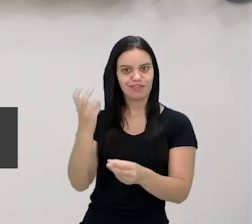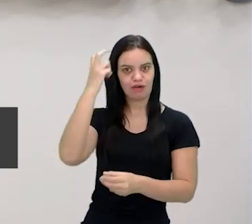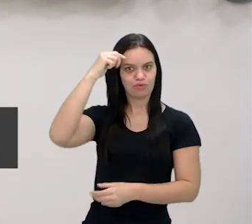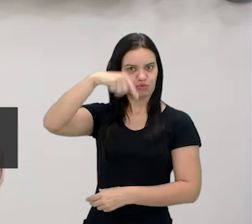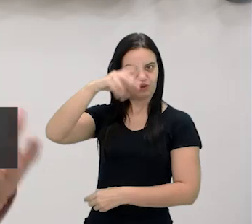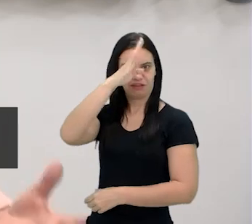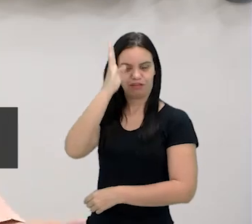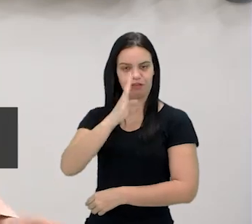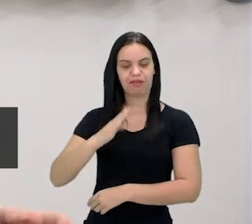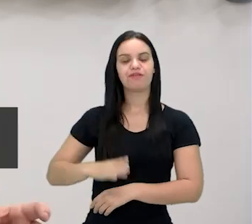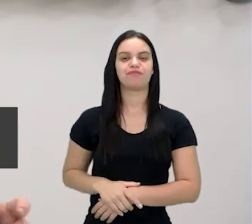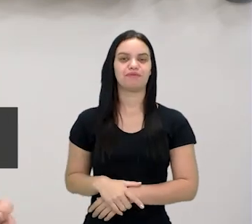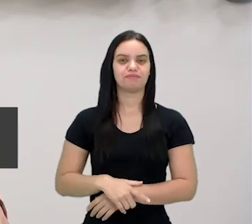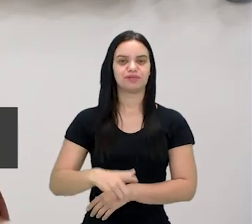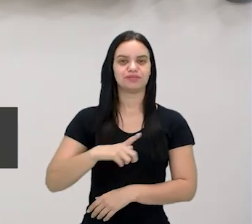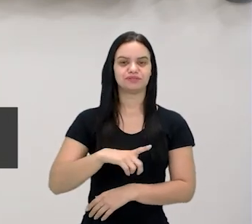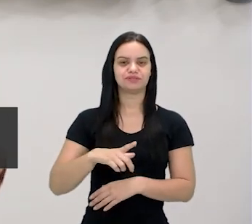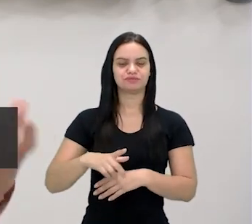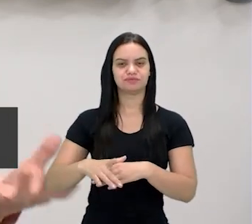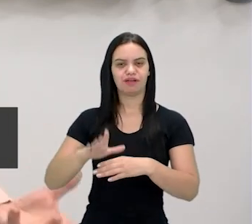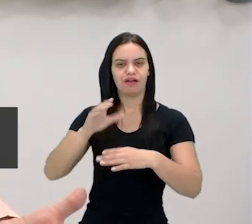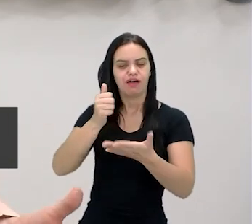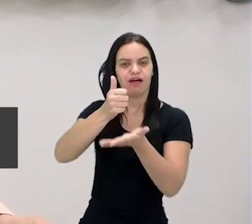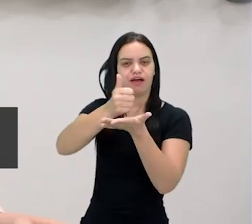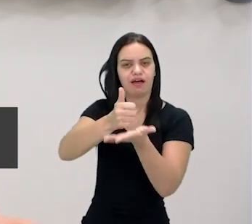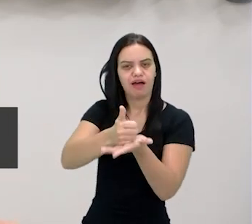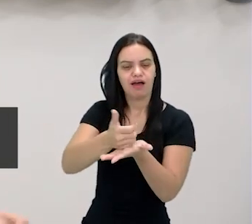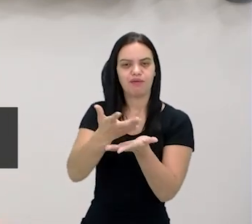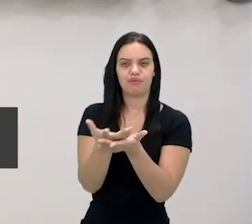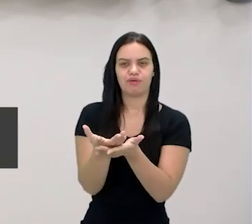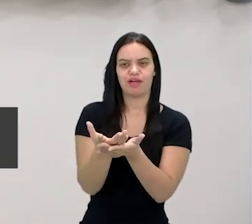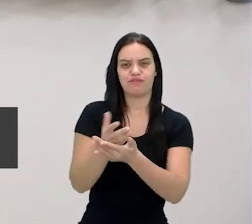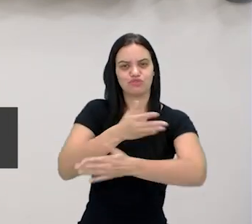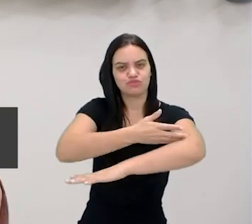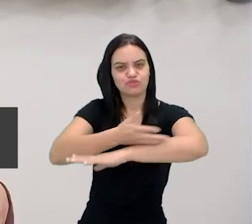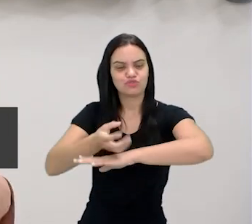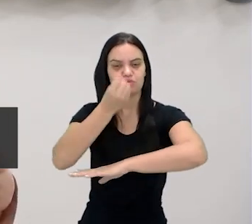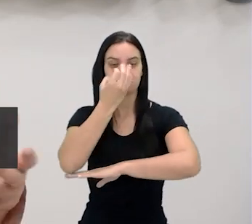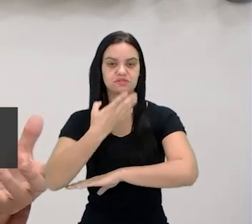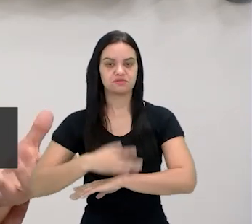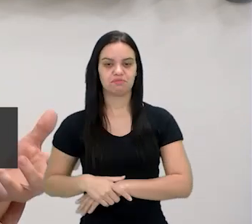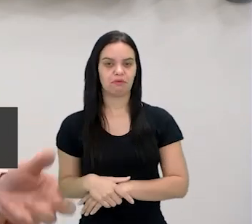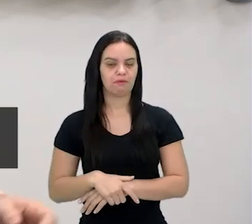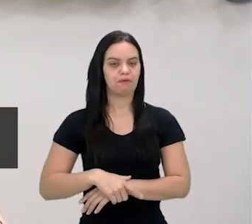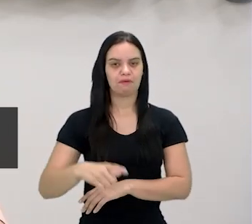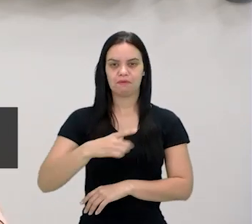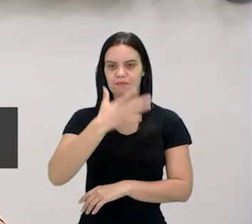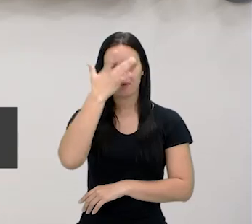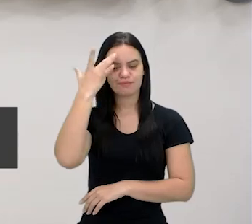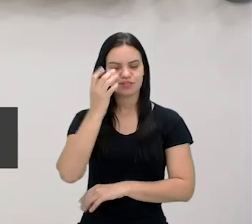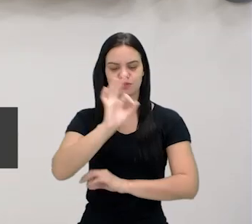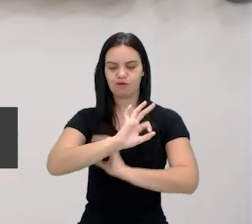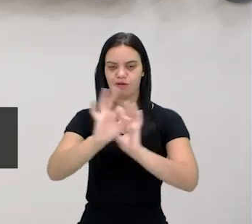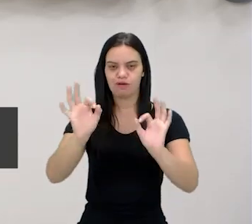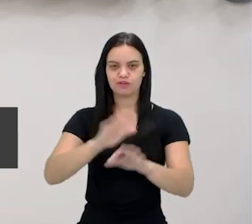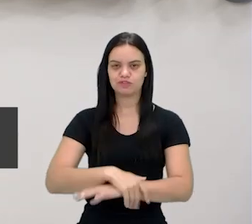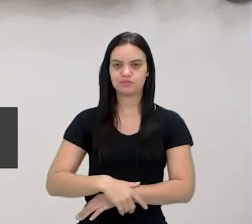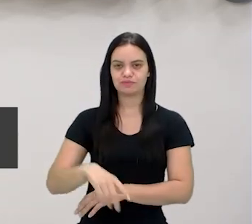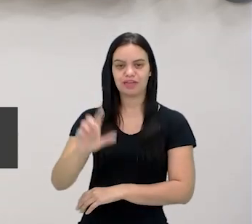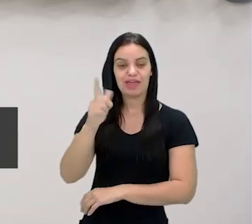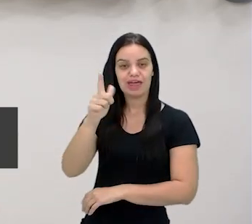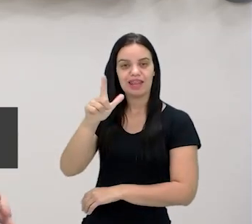Foi escravocrata, defendia a moral e os bons costumes, era extremamente conservador. E a literatura dele é